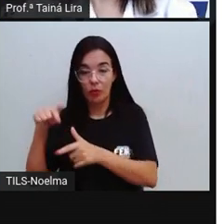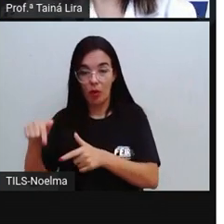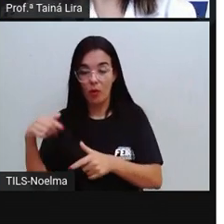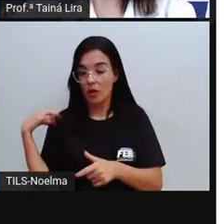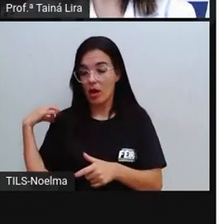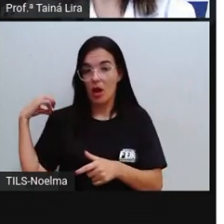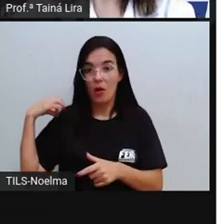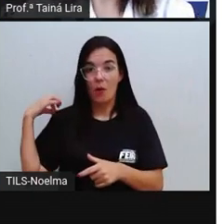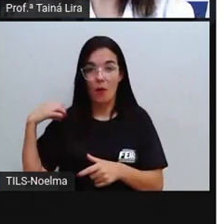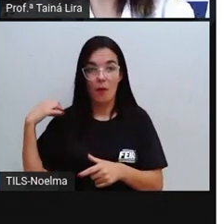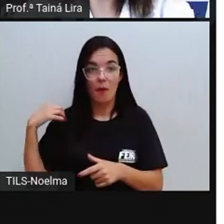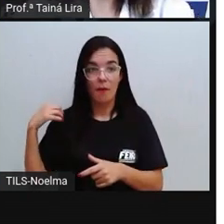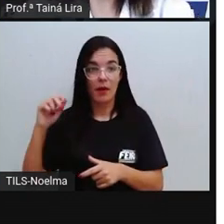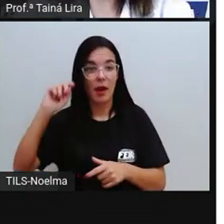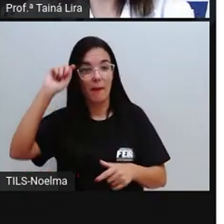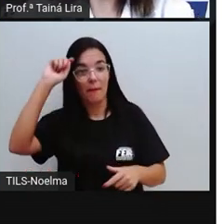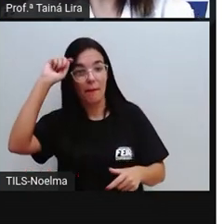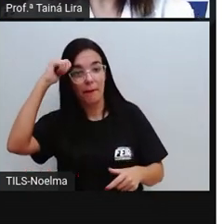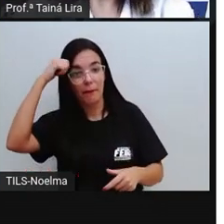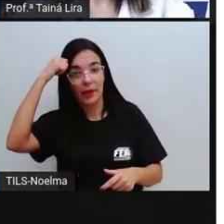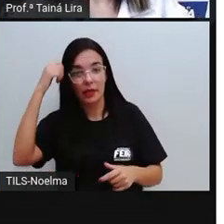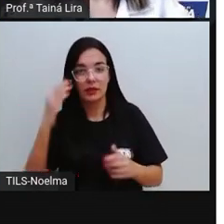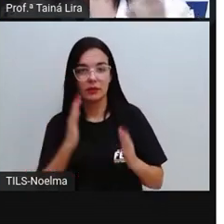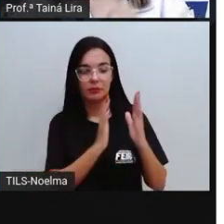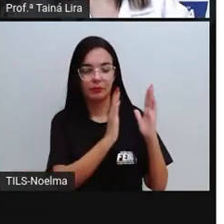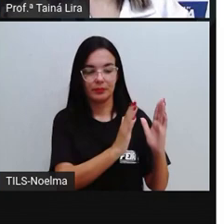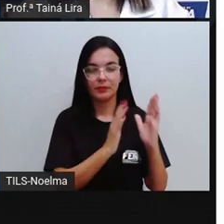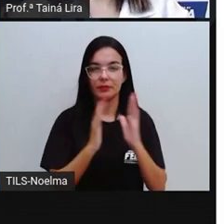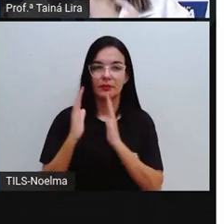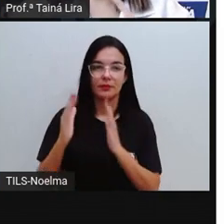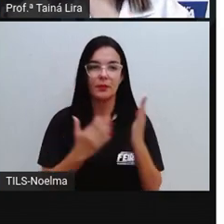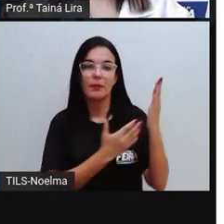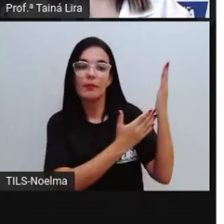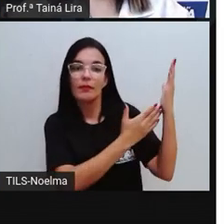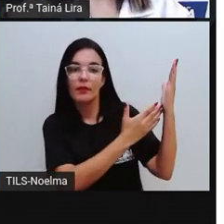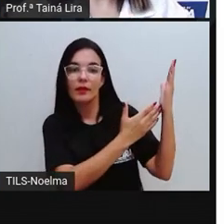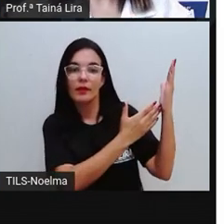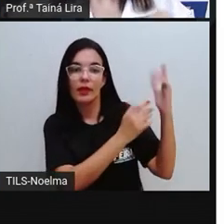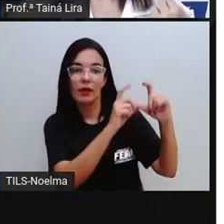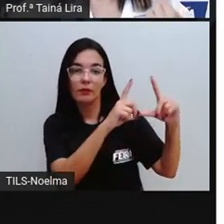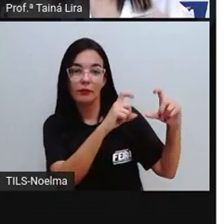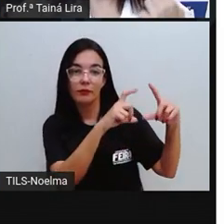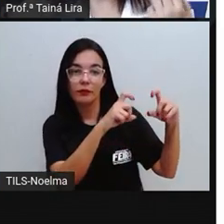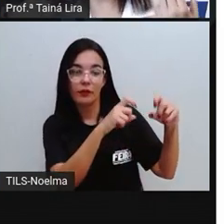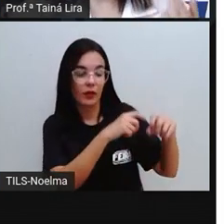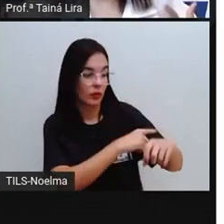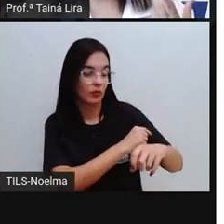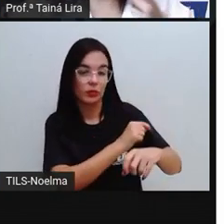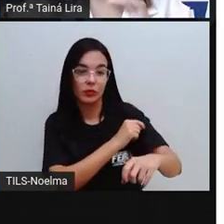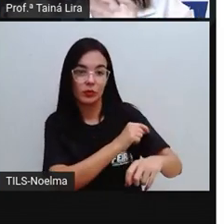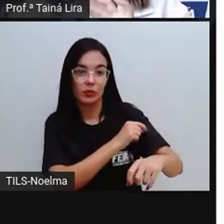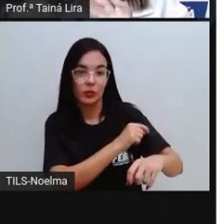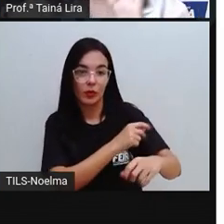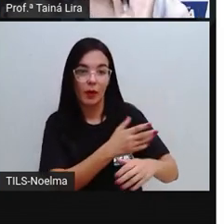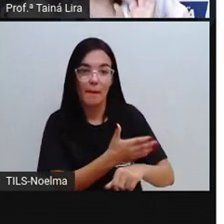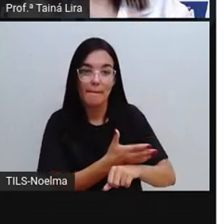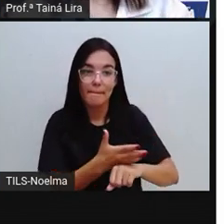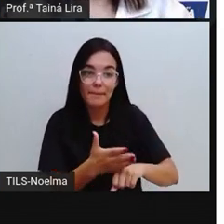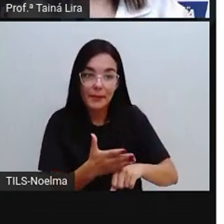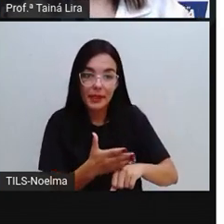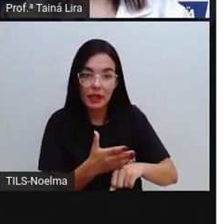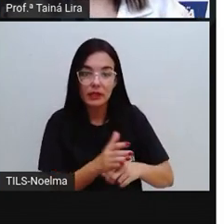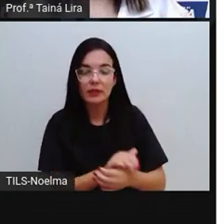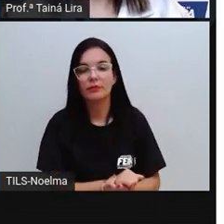ilustração ao lado. Cadê a ilustração? Ó, olha lá, esse é o uniforme, ó, do time feliz, que é esse uniforme aí